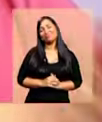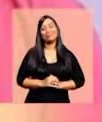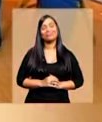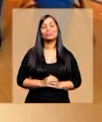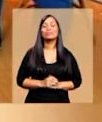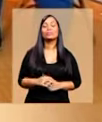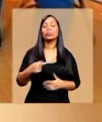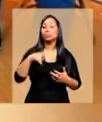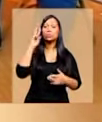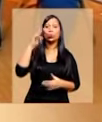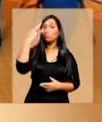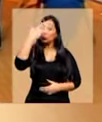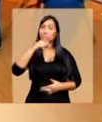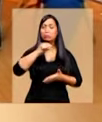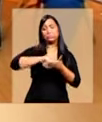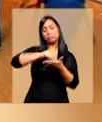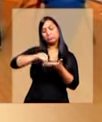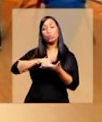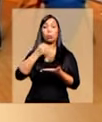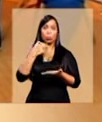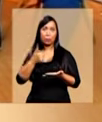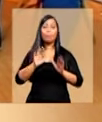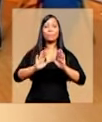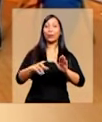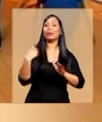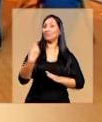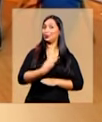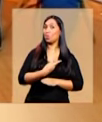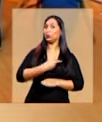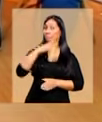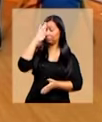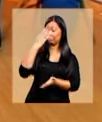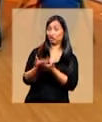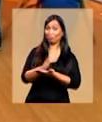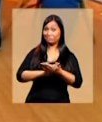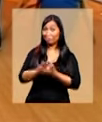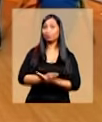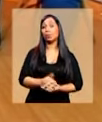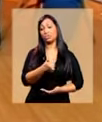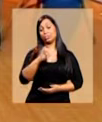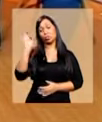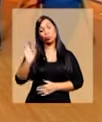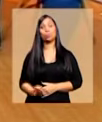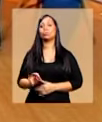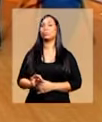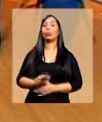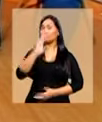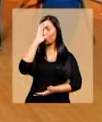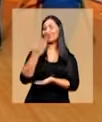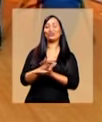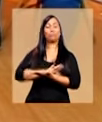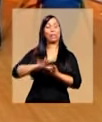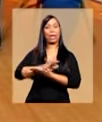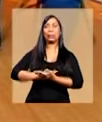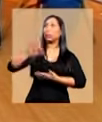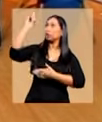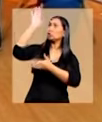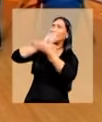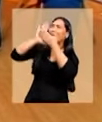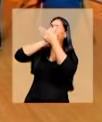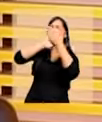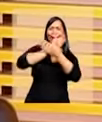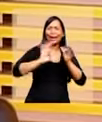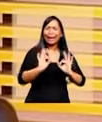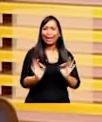Como divindade. Como uma história bonita que foi escrita e tudo mais. Mas nós, ateus, somos 100% ateus. Né? A gente não acredita em nenhuma